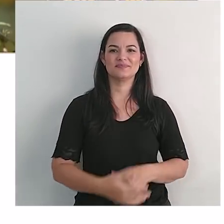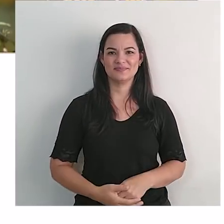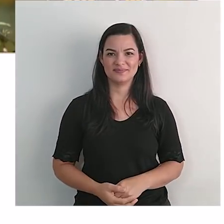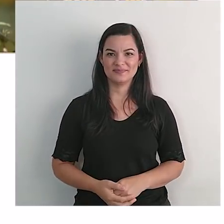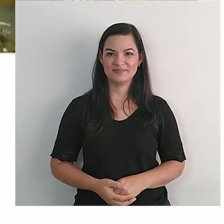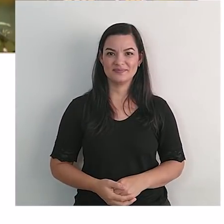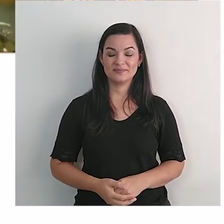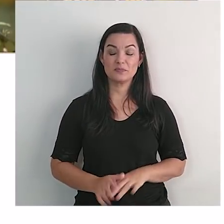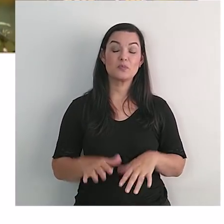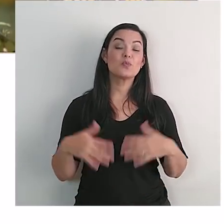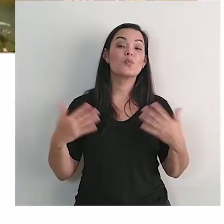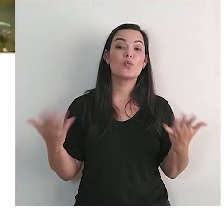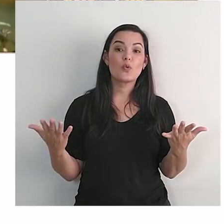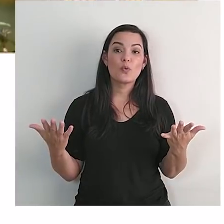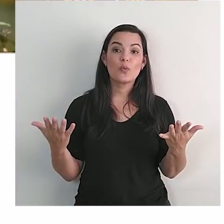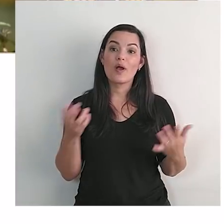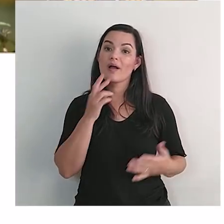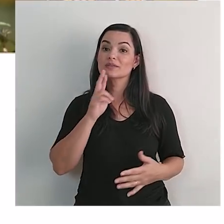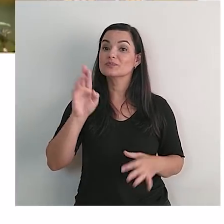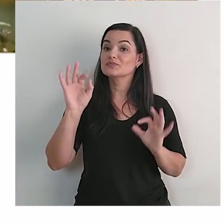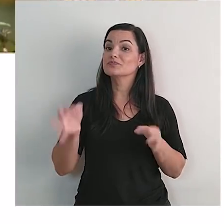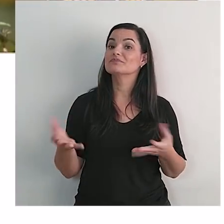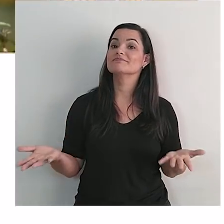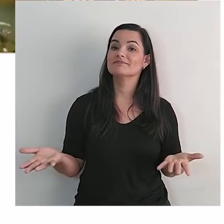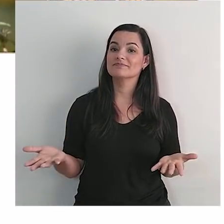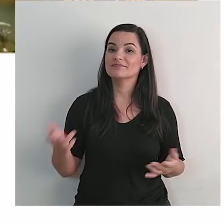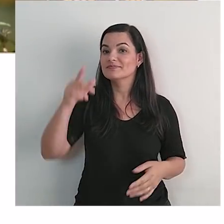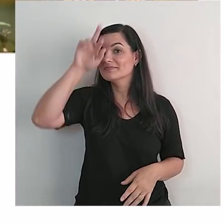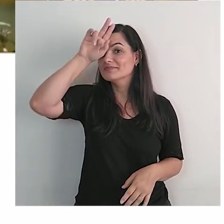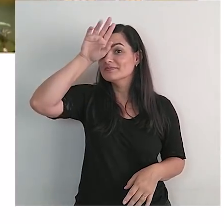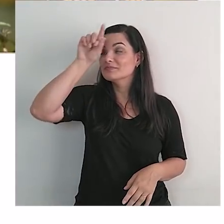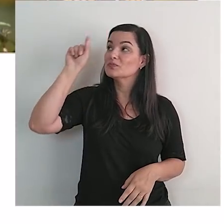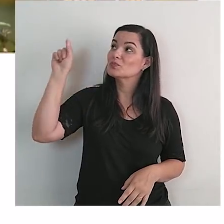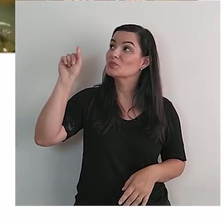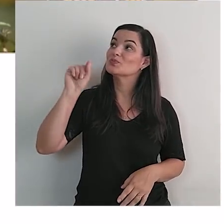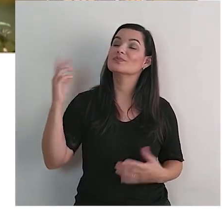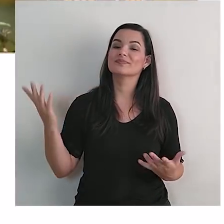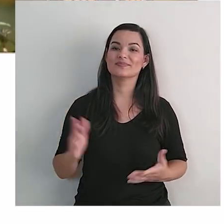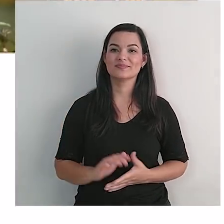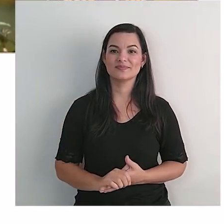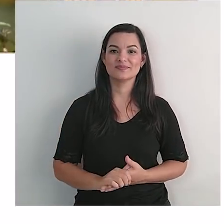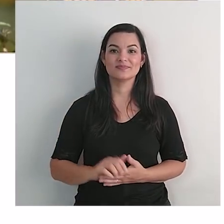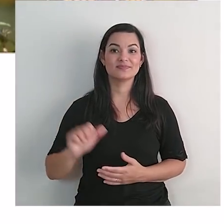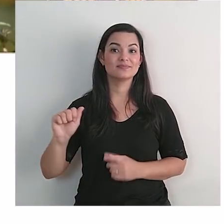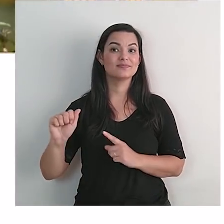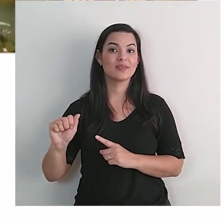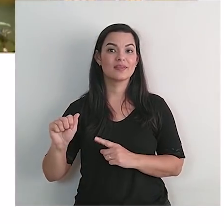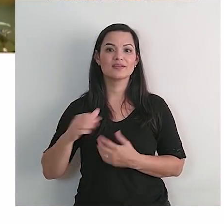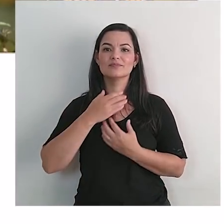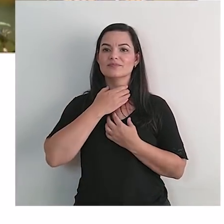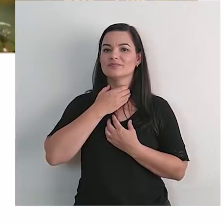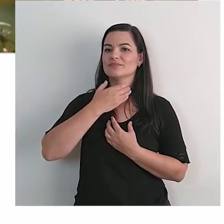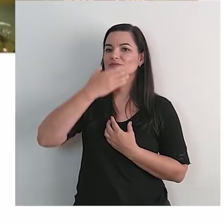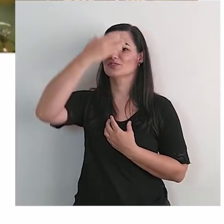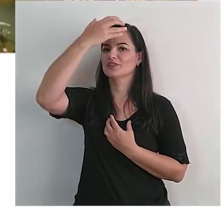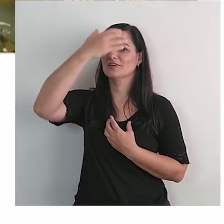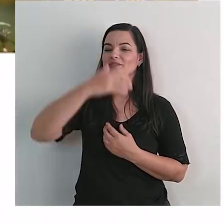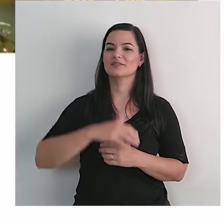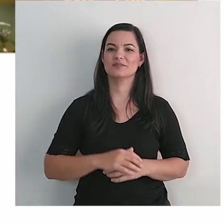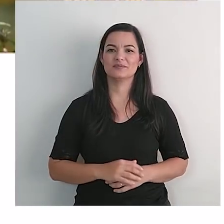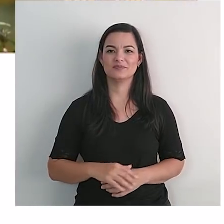borboleta. Onde será que está o inseto? Vamos lá. Alternativa A,